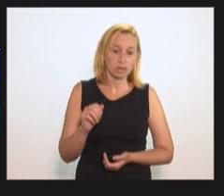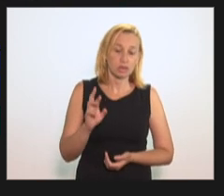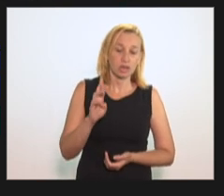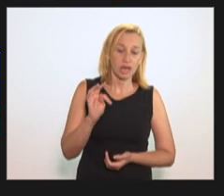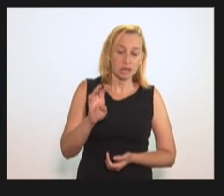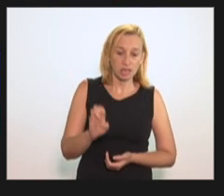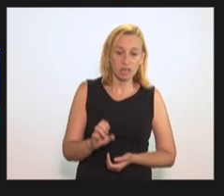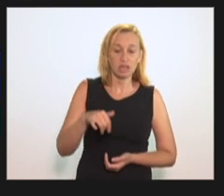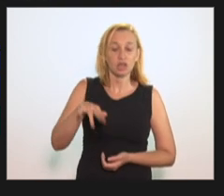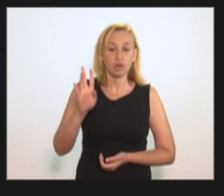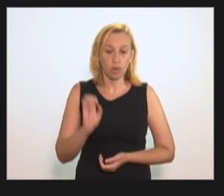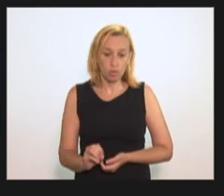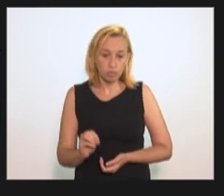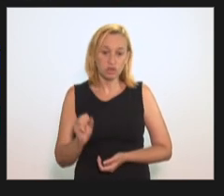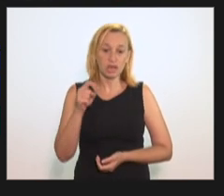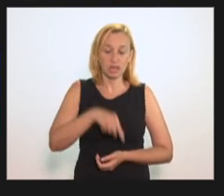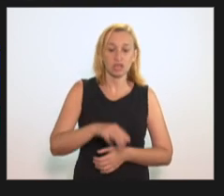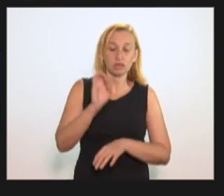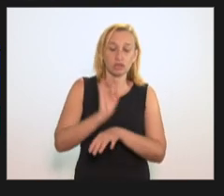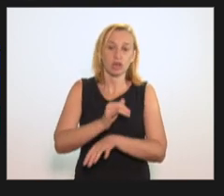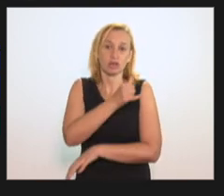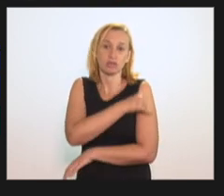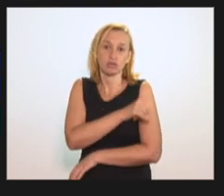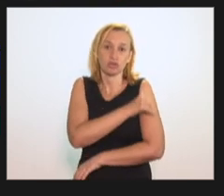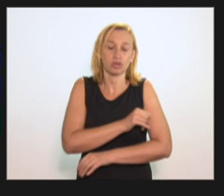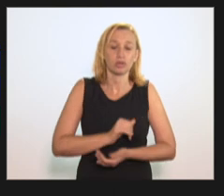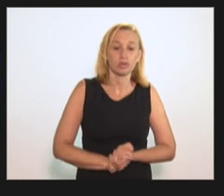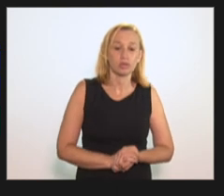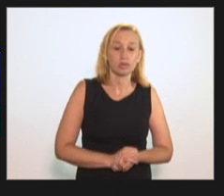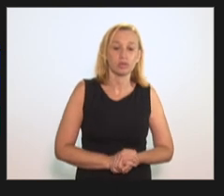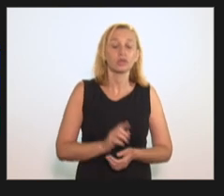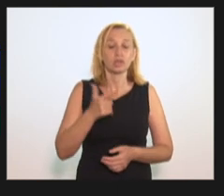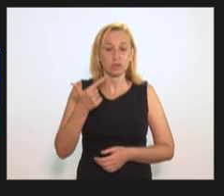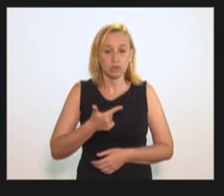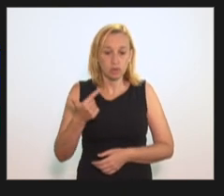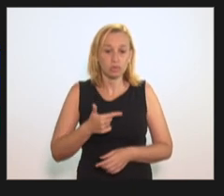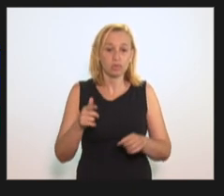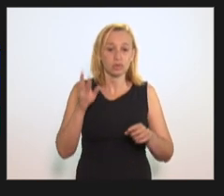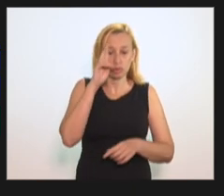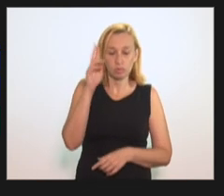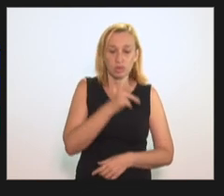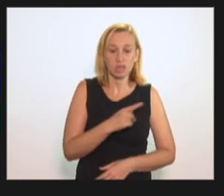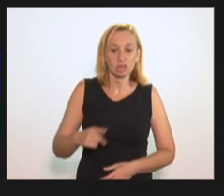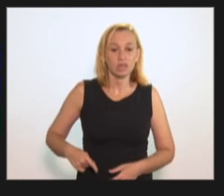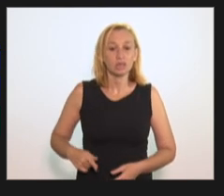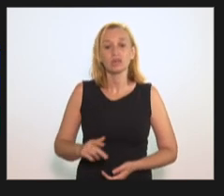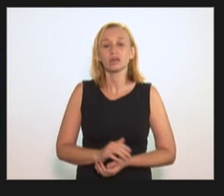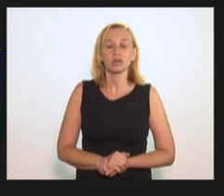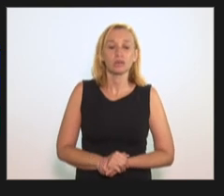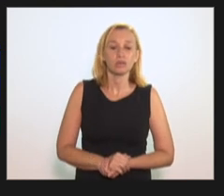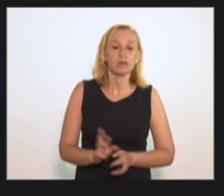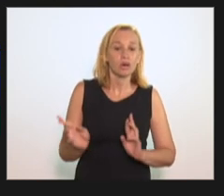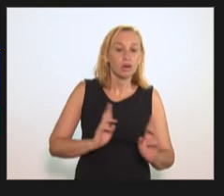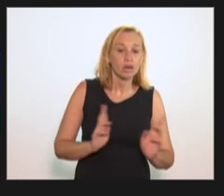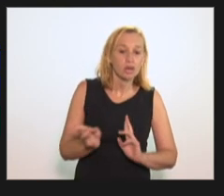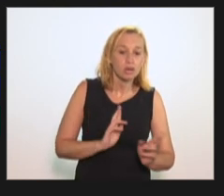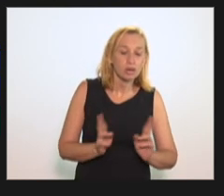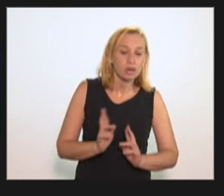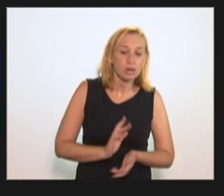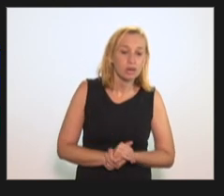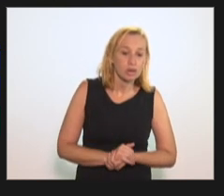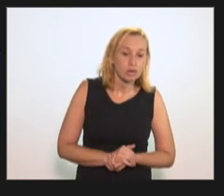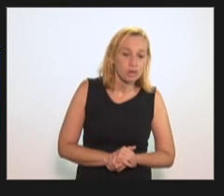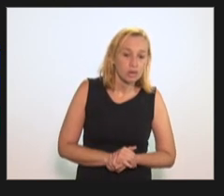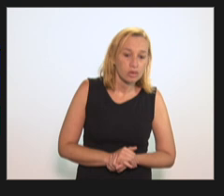quilombos aqui do estado do Rio de Janeiro e uma segunda coisa presidente é em relação a Flisgo